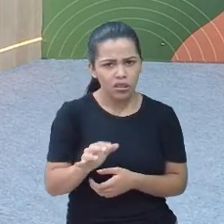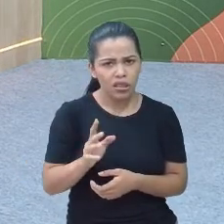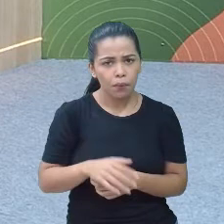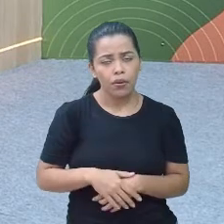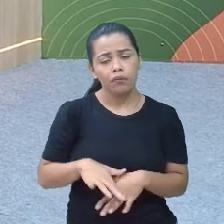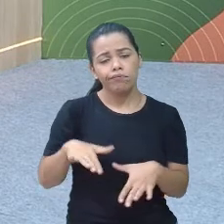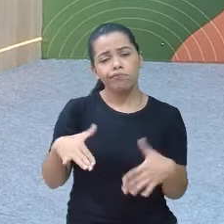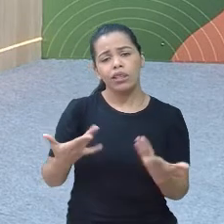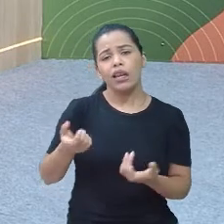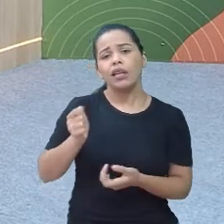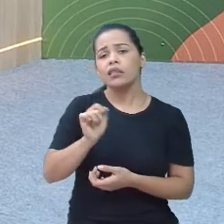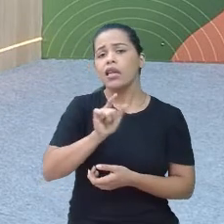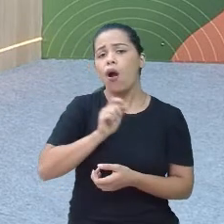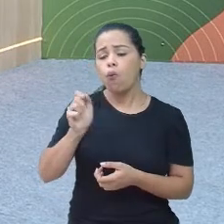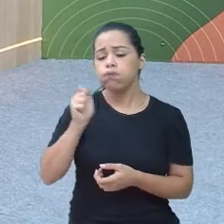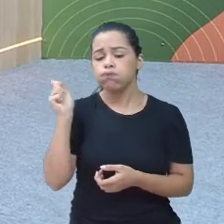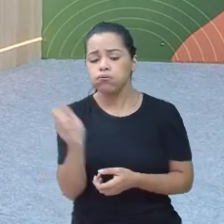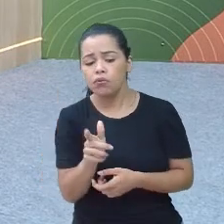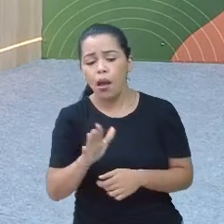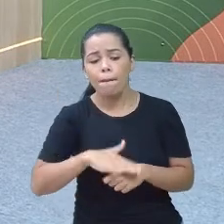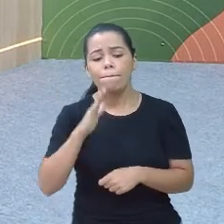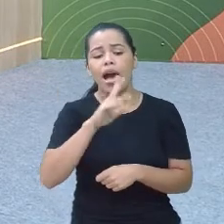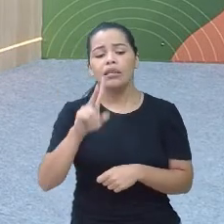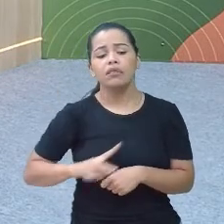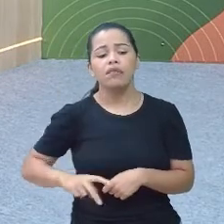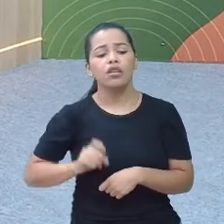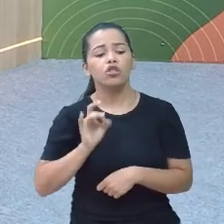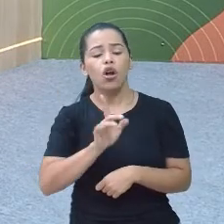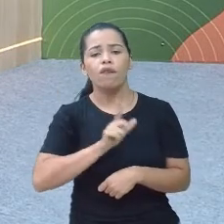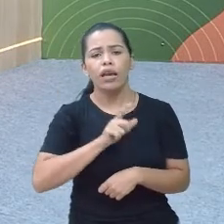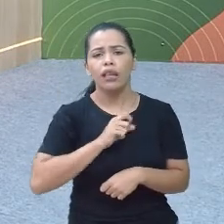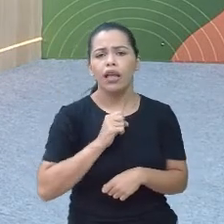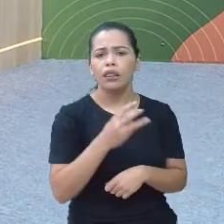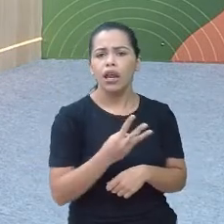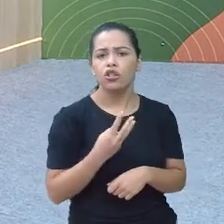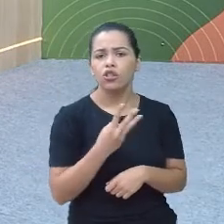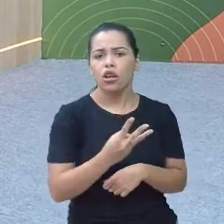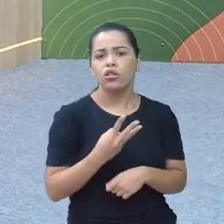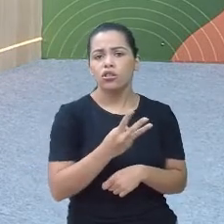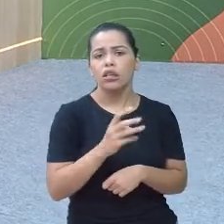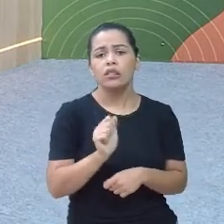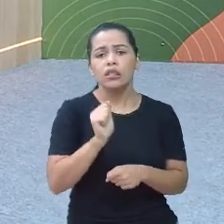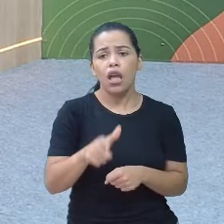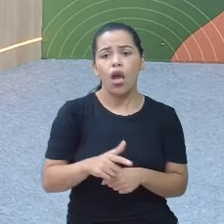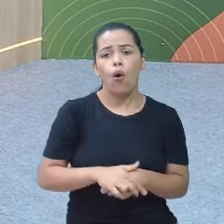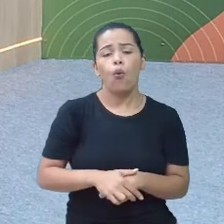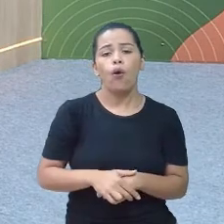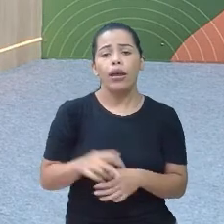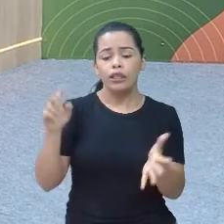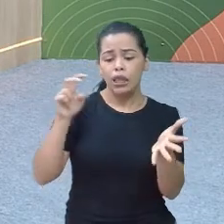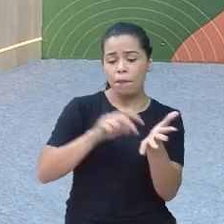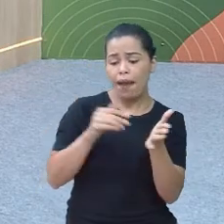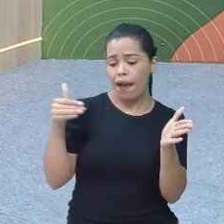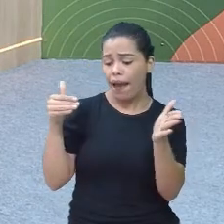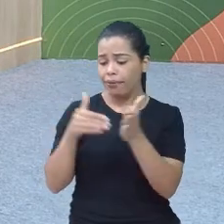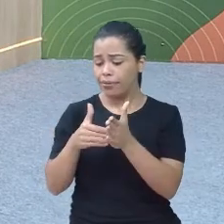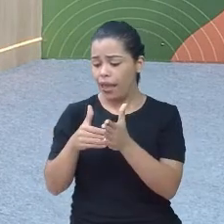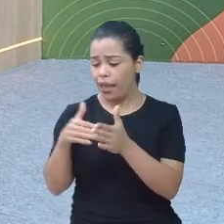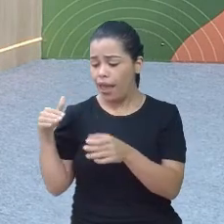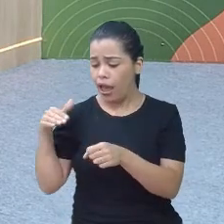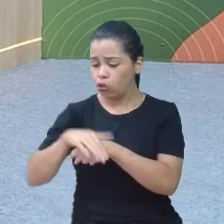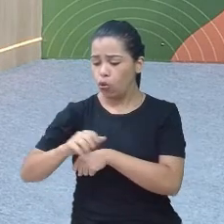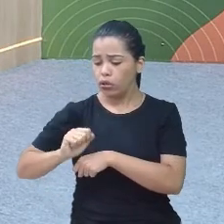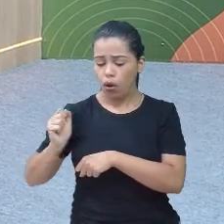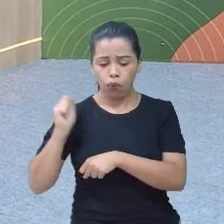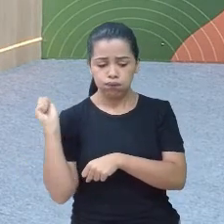um dado e várias vezes, mais vezes, vai aparecer só a face 3? Se eu ficar jogando um dado de manhã até de noite, será que pode acontecer